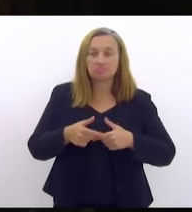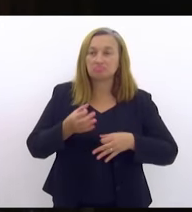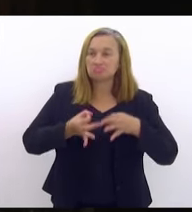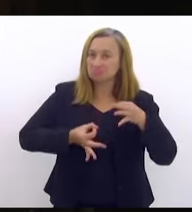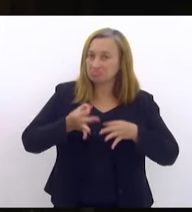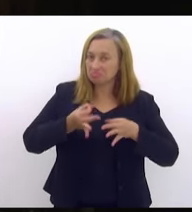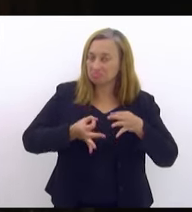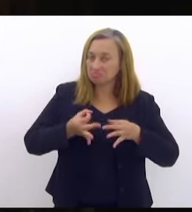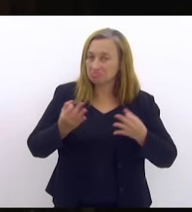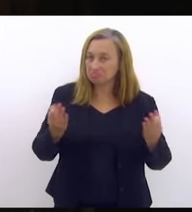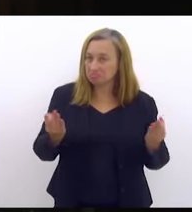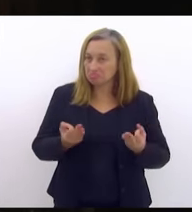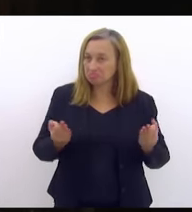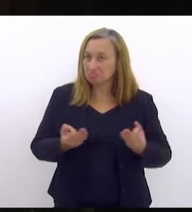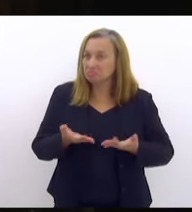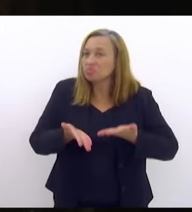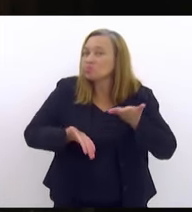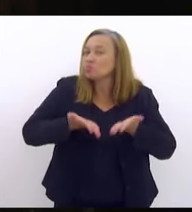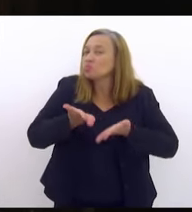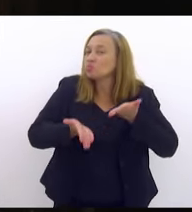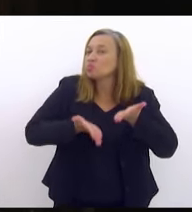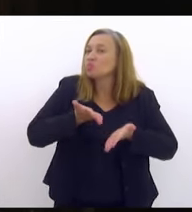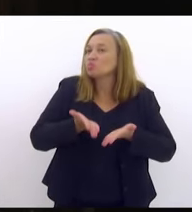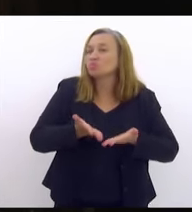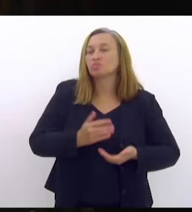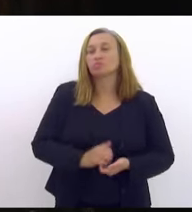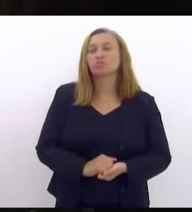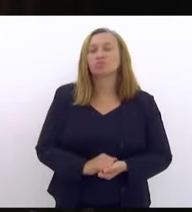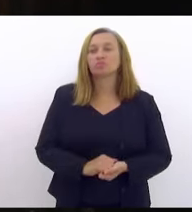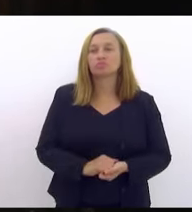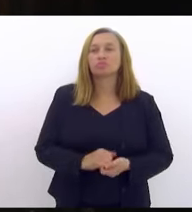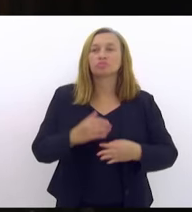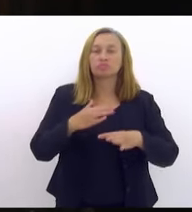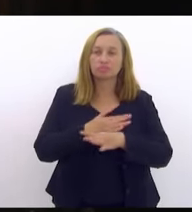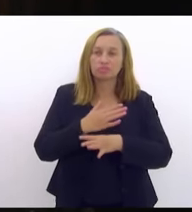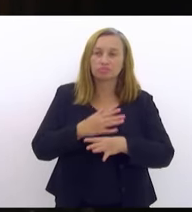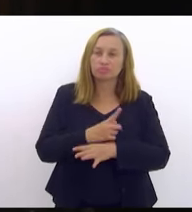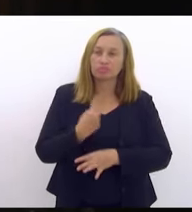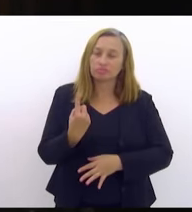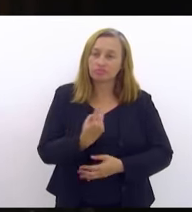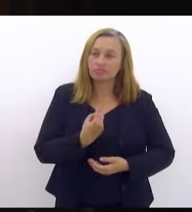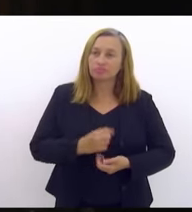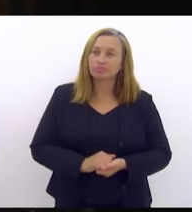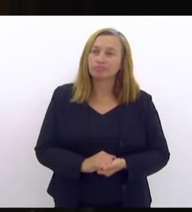perfeito, cuidando da nossa cidade.